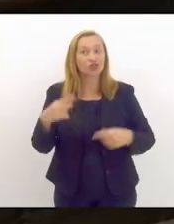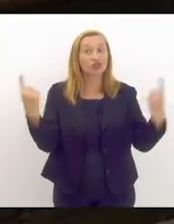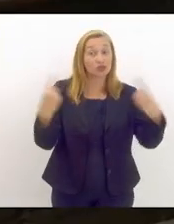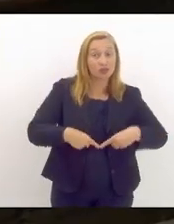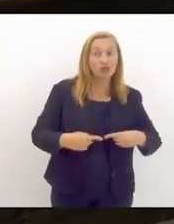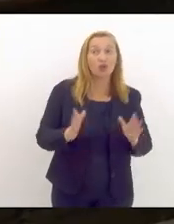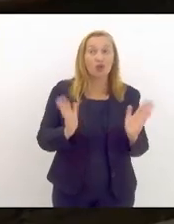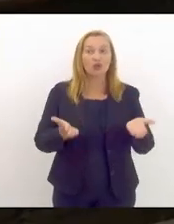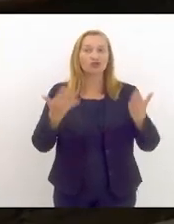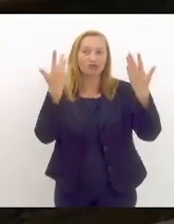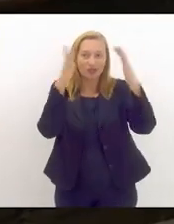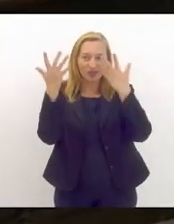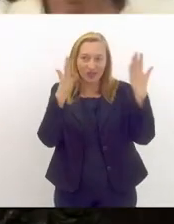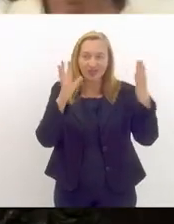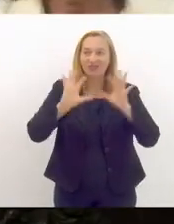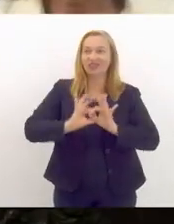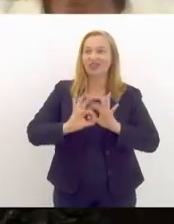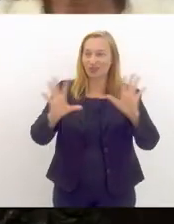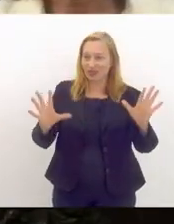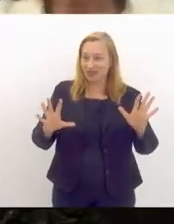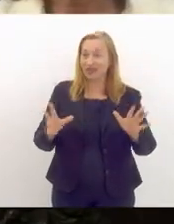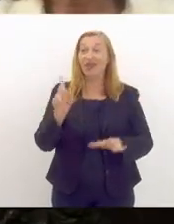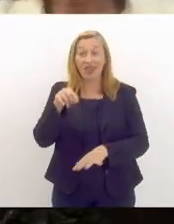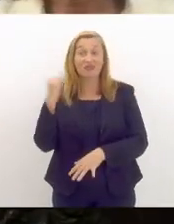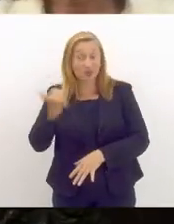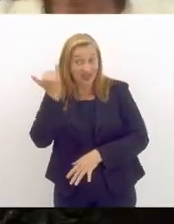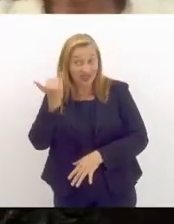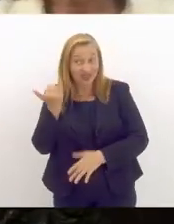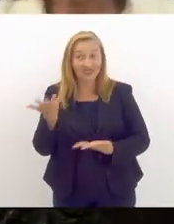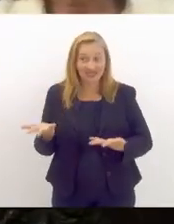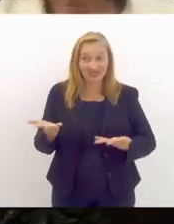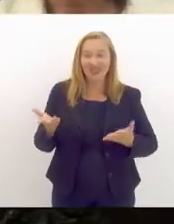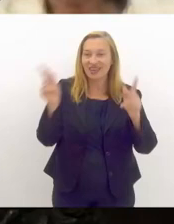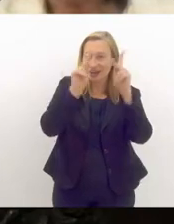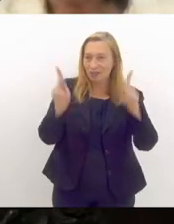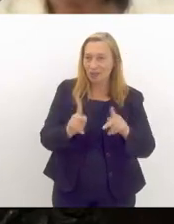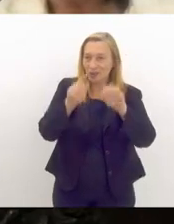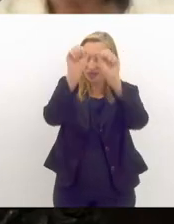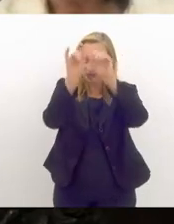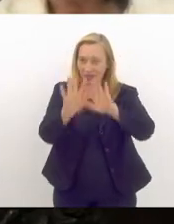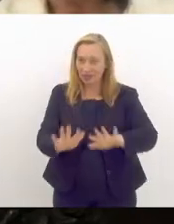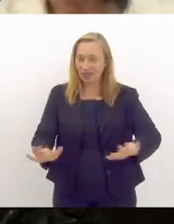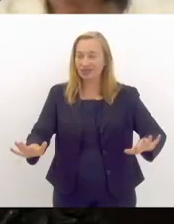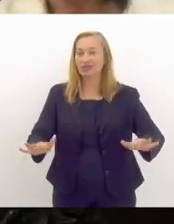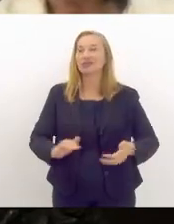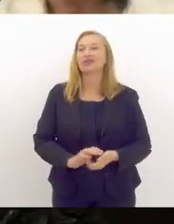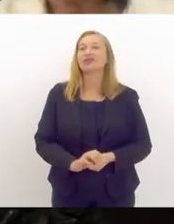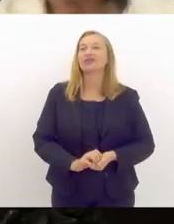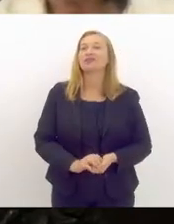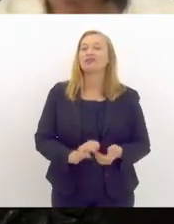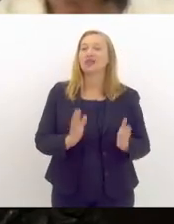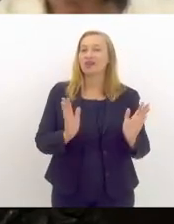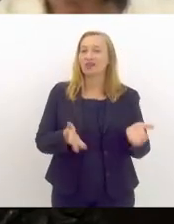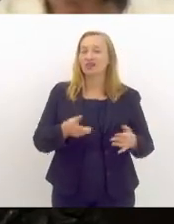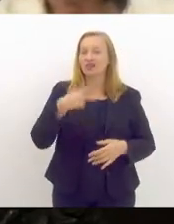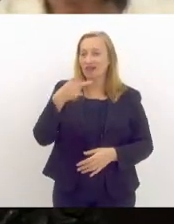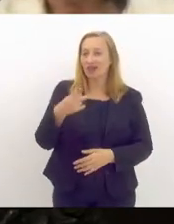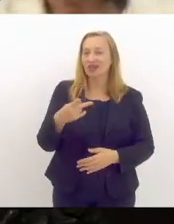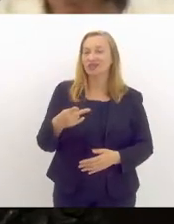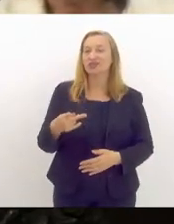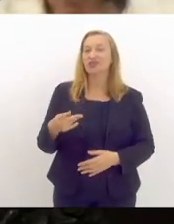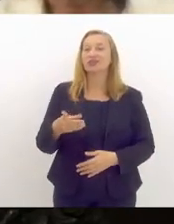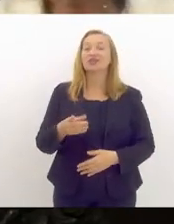dia de celebração da democracia. Isso é muito importante, que a paz reine entre nós. Passo a palavra, então, ao